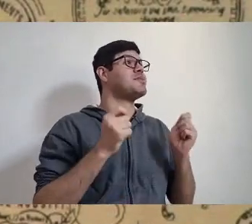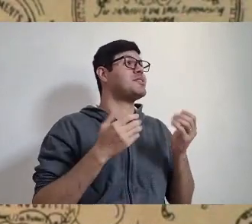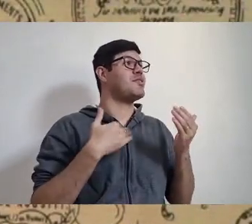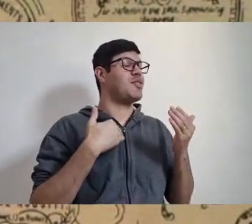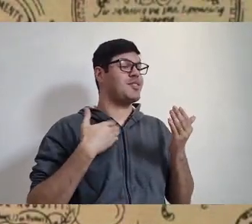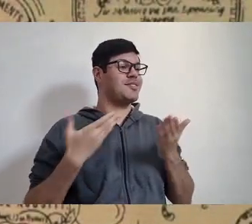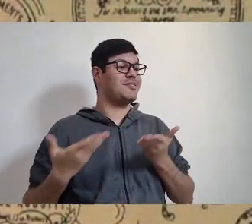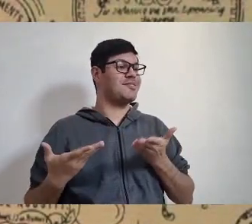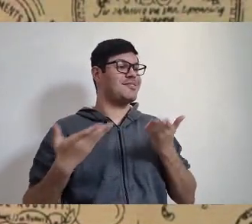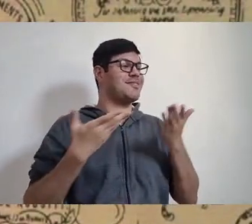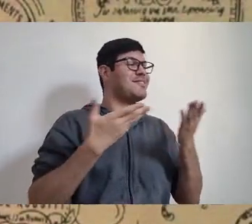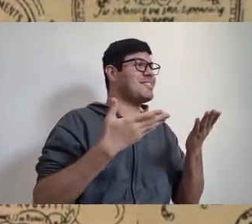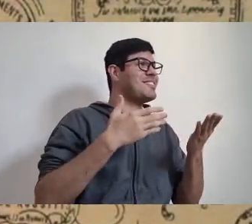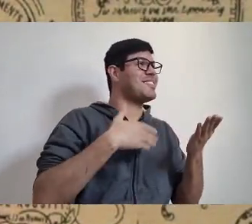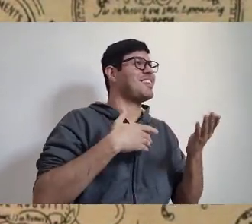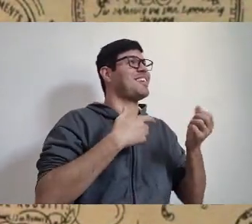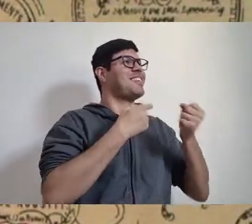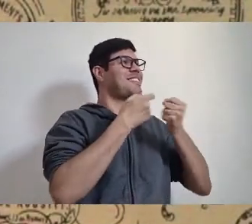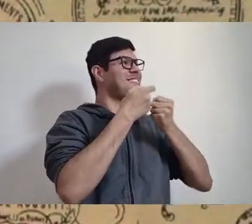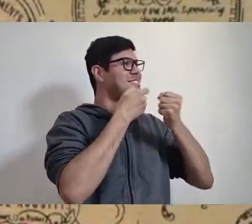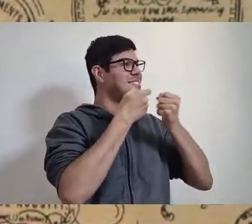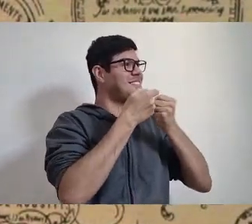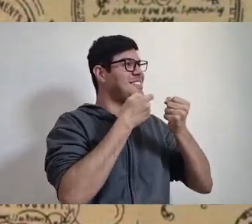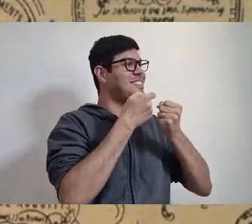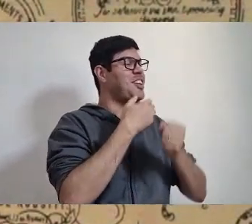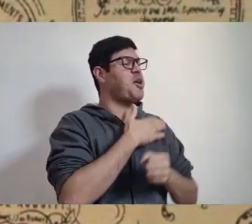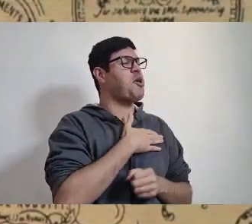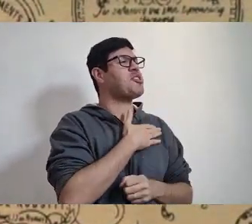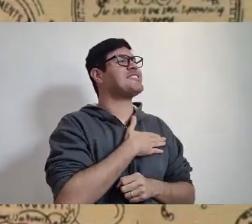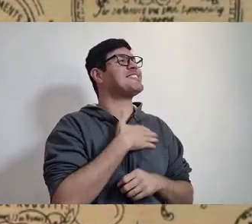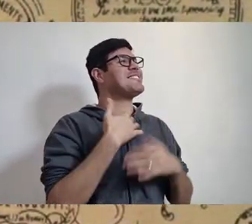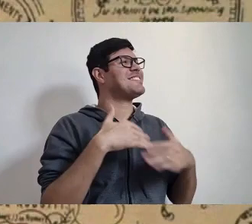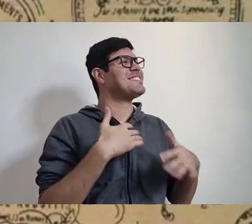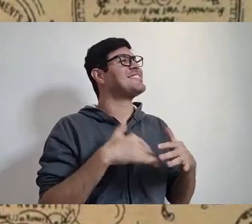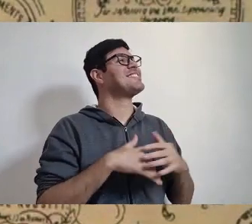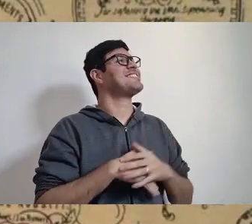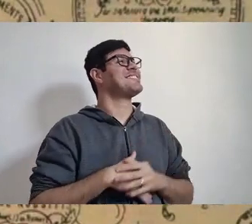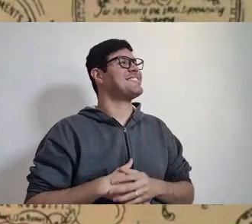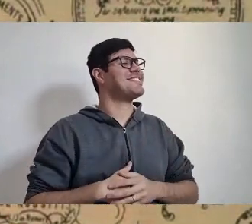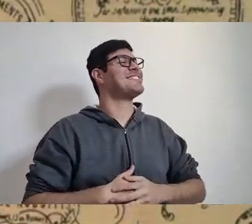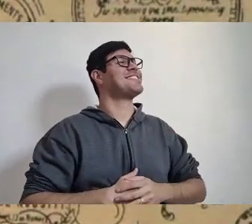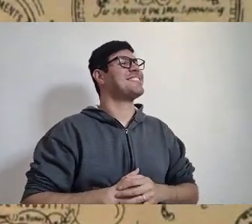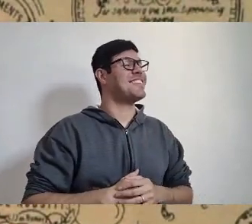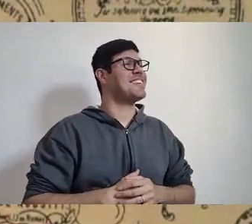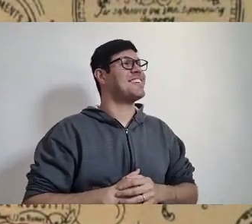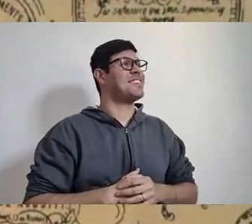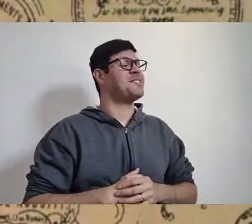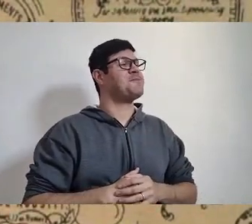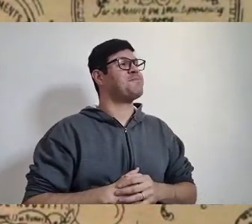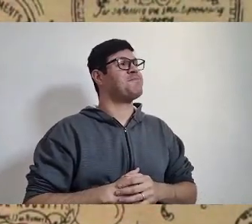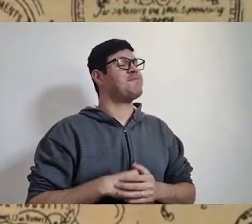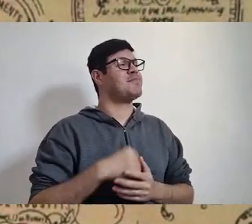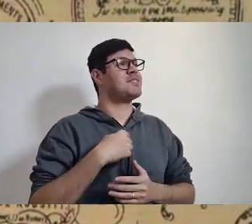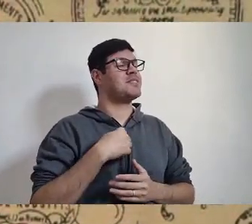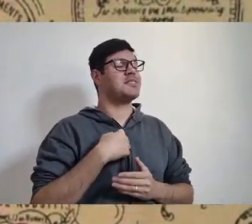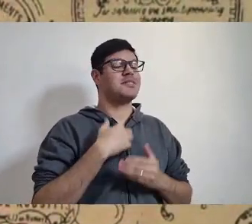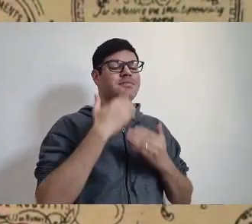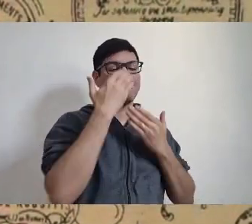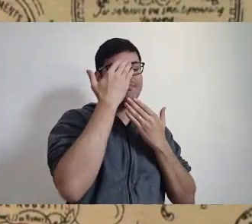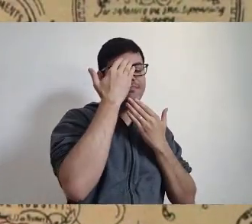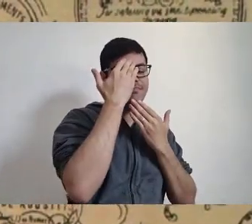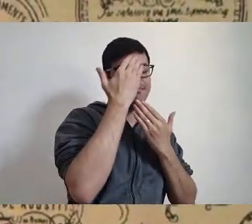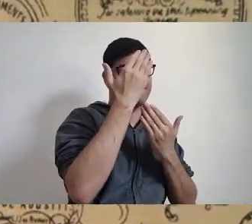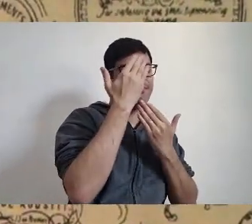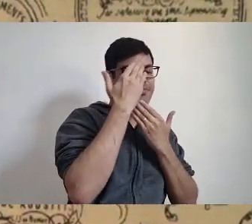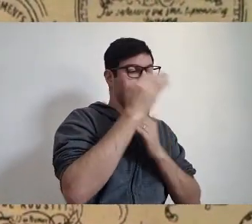hoje nesse programa que eu gostei muito, gostei demais. Você vai gostar ainda mais. Ah lá. E assim, eu só tenho, a minha palavra é